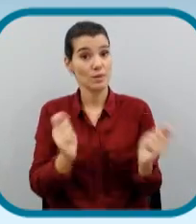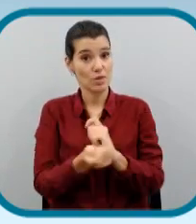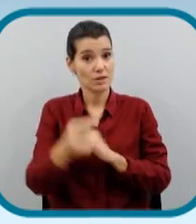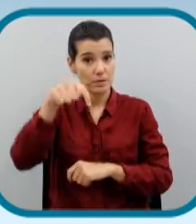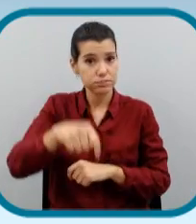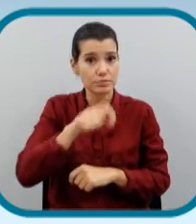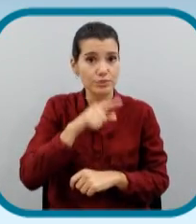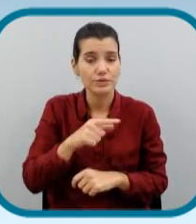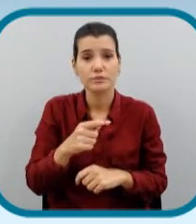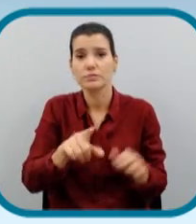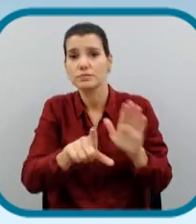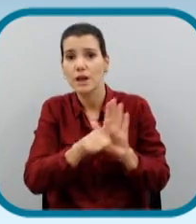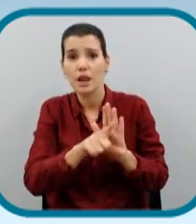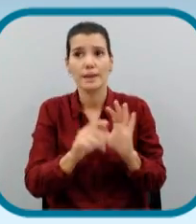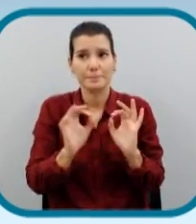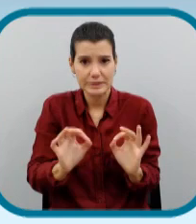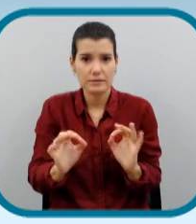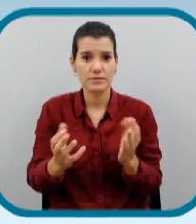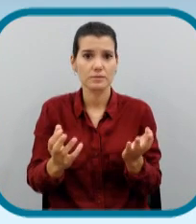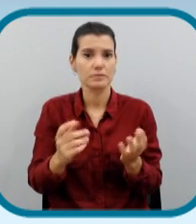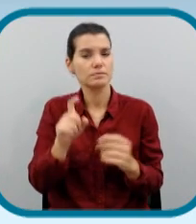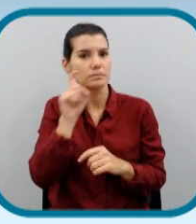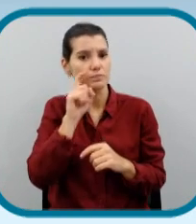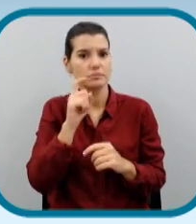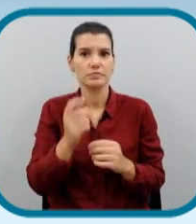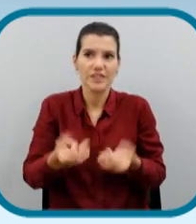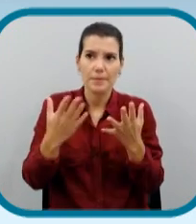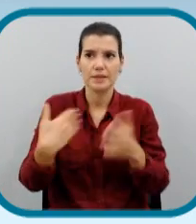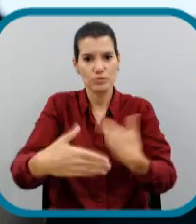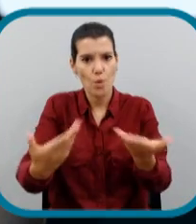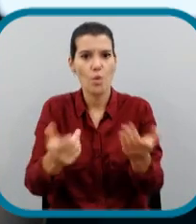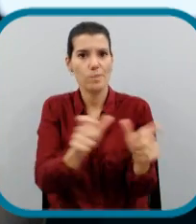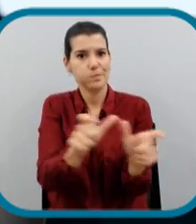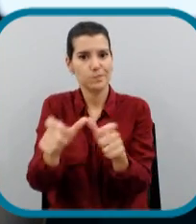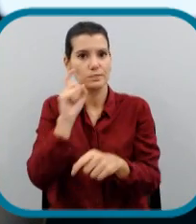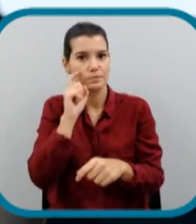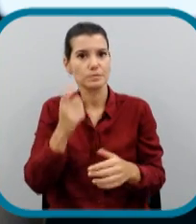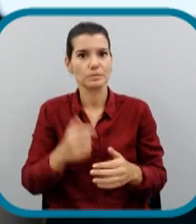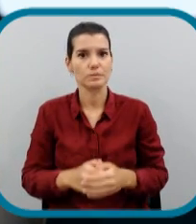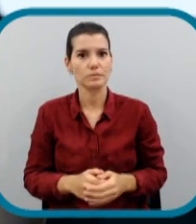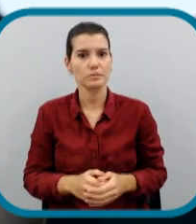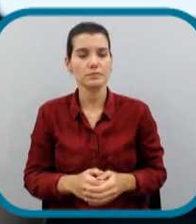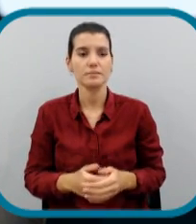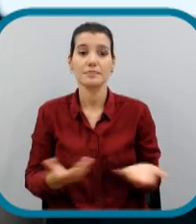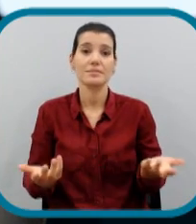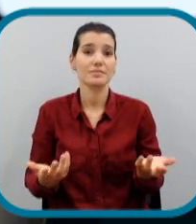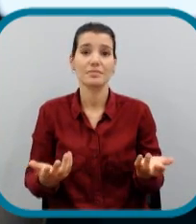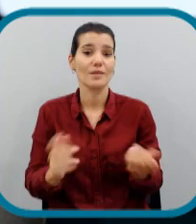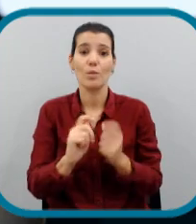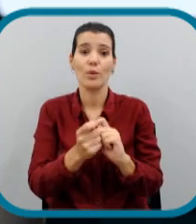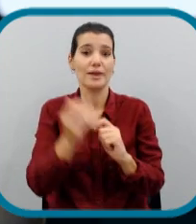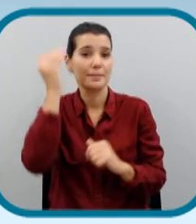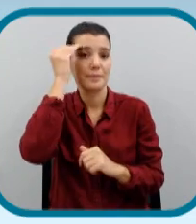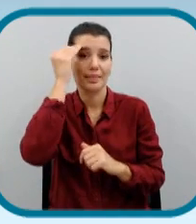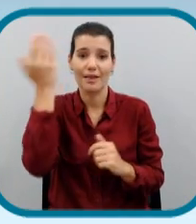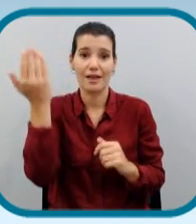alguma mudança imediata, por exemplo, a nível jurídico, que tenha de existir para que esta segurança seja garantida? Eu